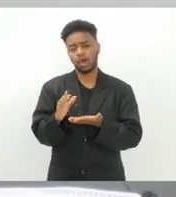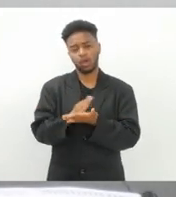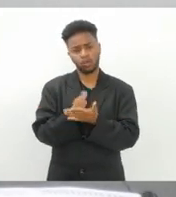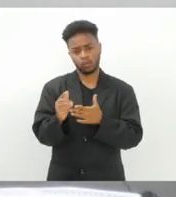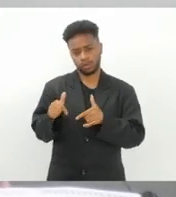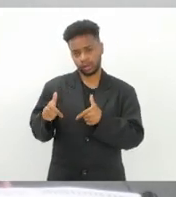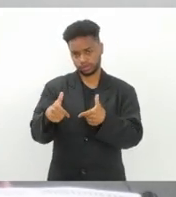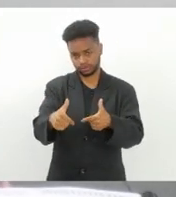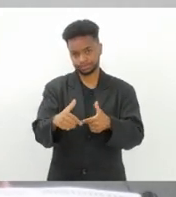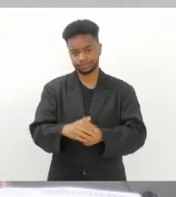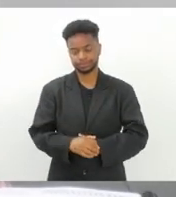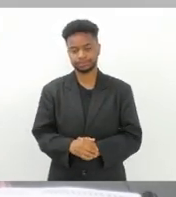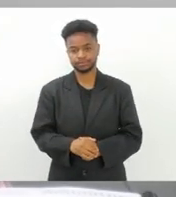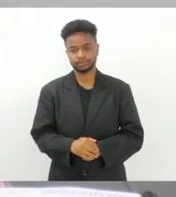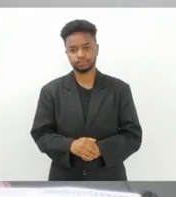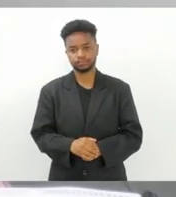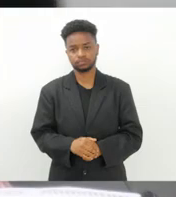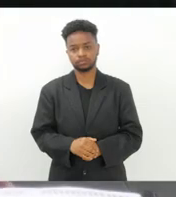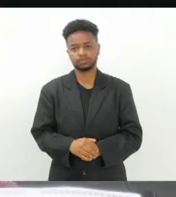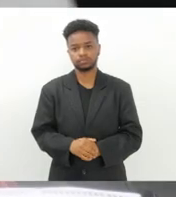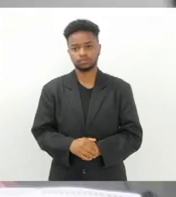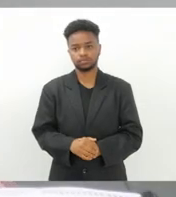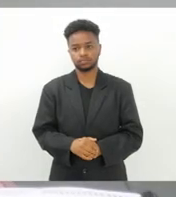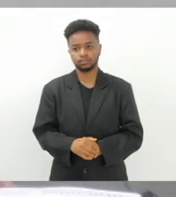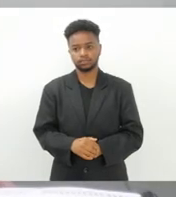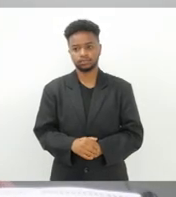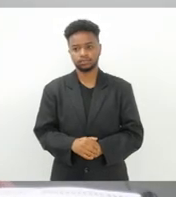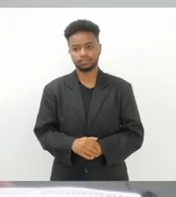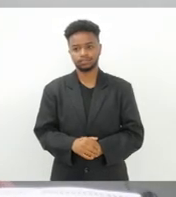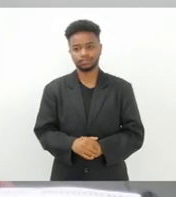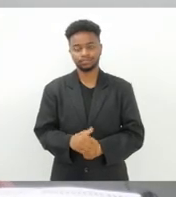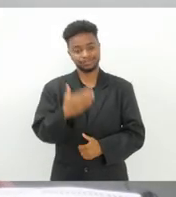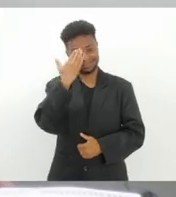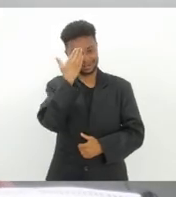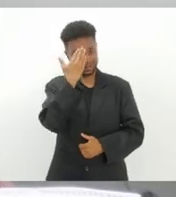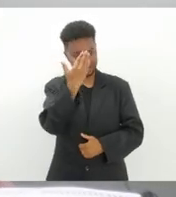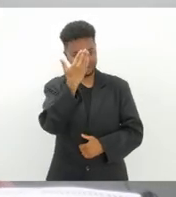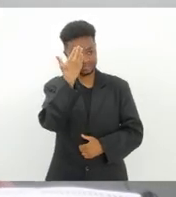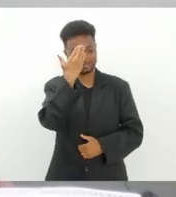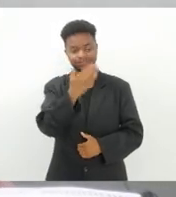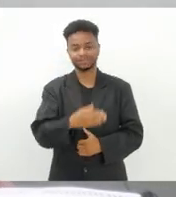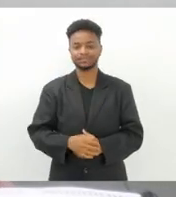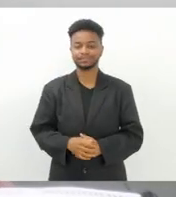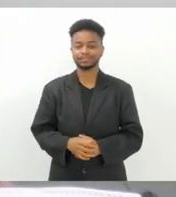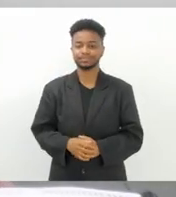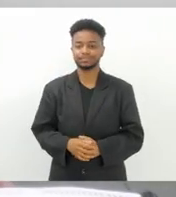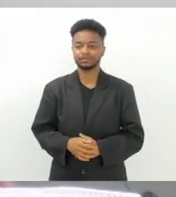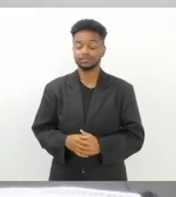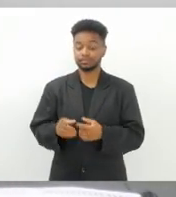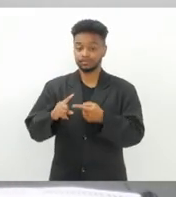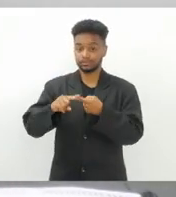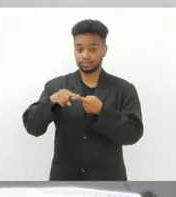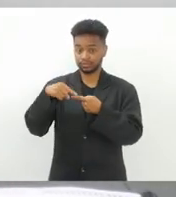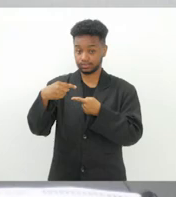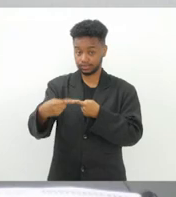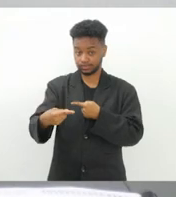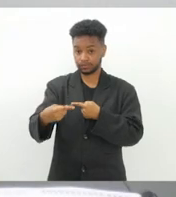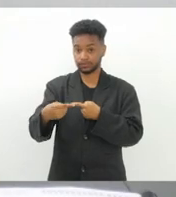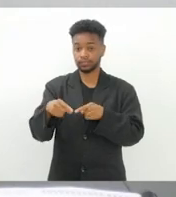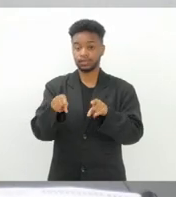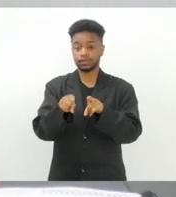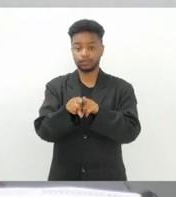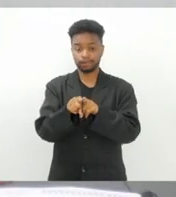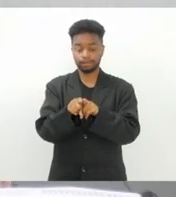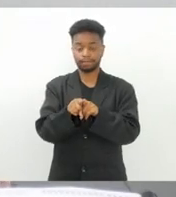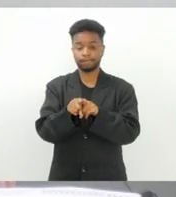fizemos algumas. Depois, obrigado, muito obrigado. Depois fizemos também algumas